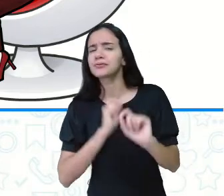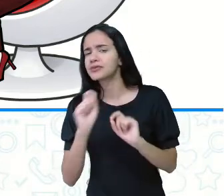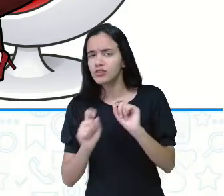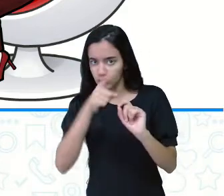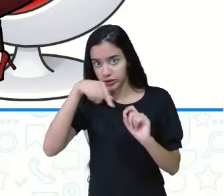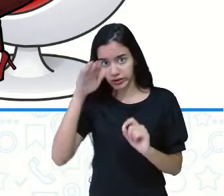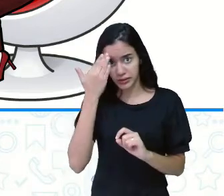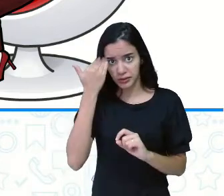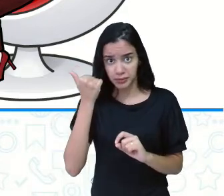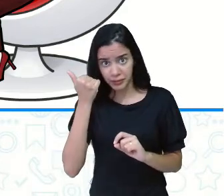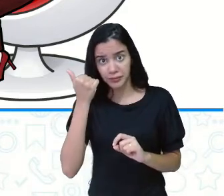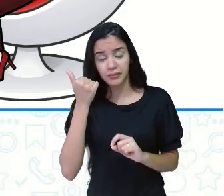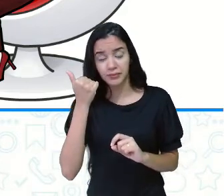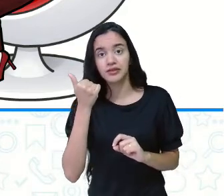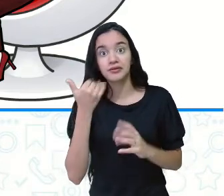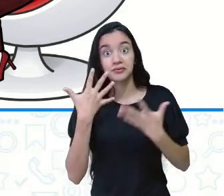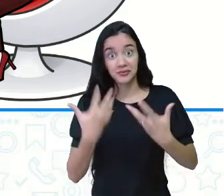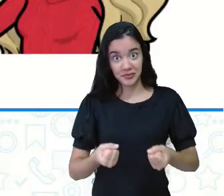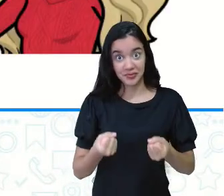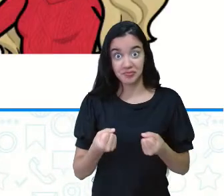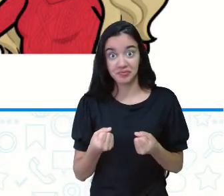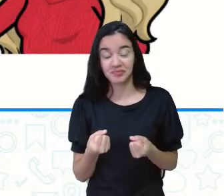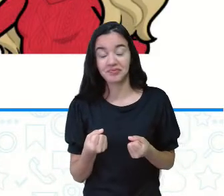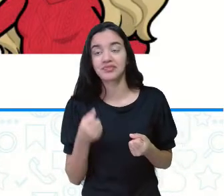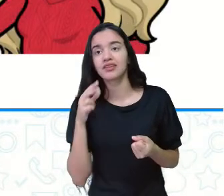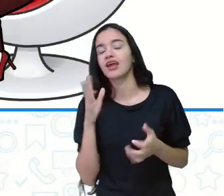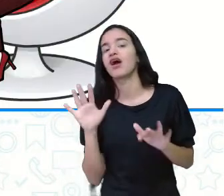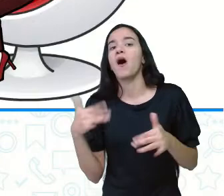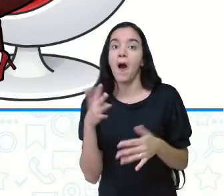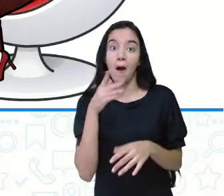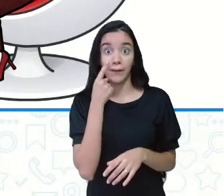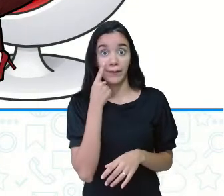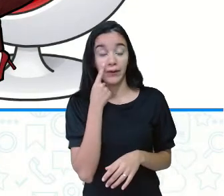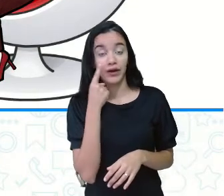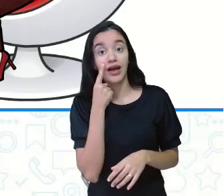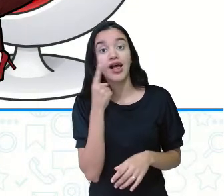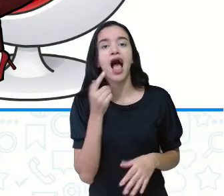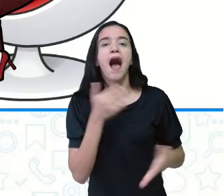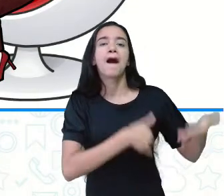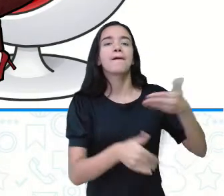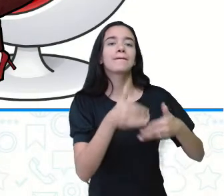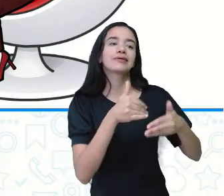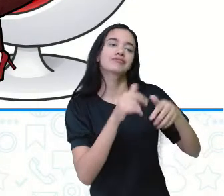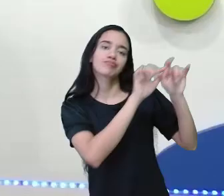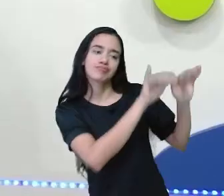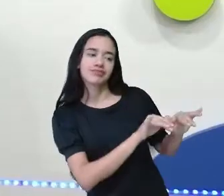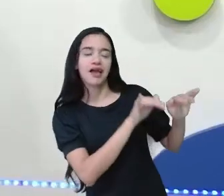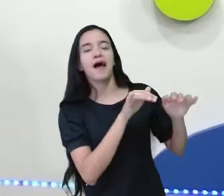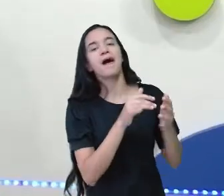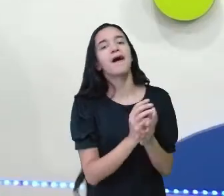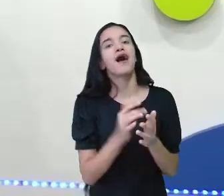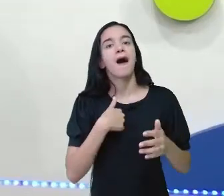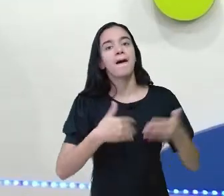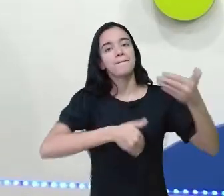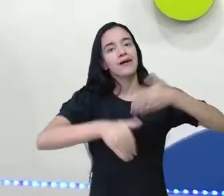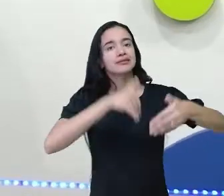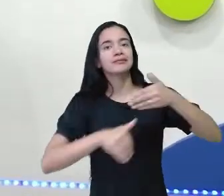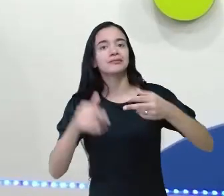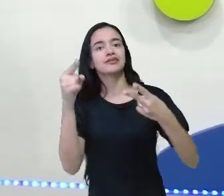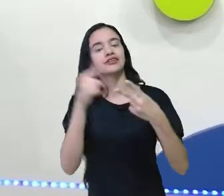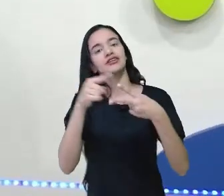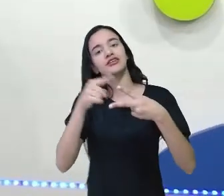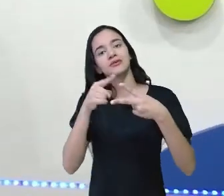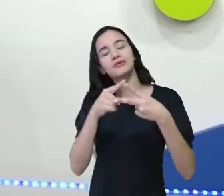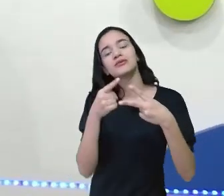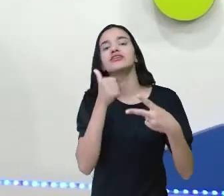que você sabe? Vamos ver aí? Professora Keise, já Sim. temos a participação aqui de Lucas e Nuala, viu? Estão respondendo